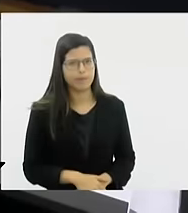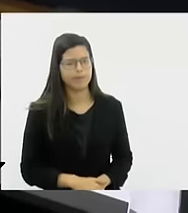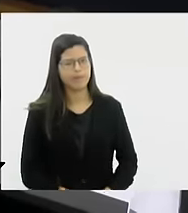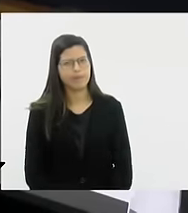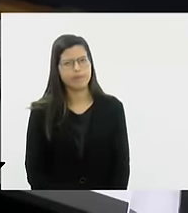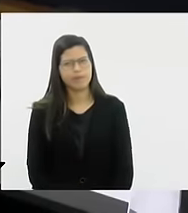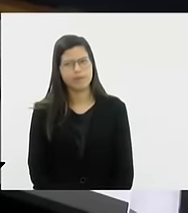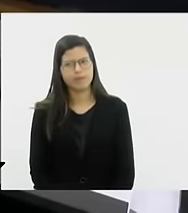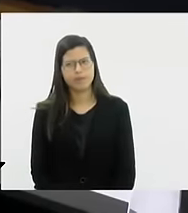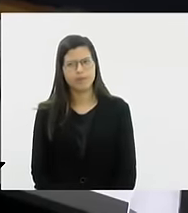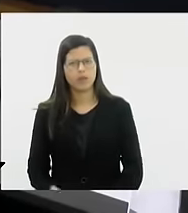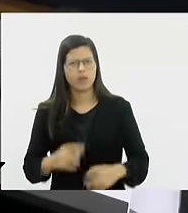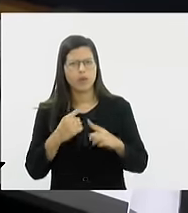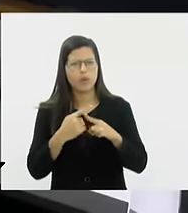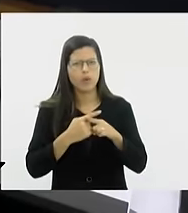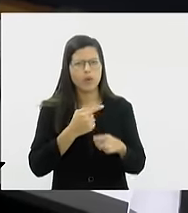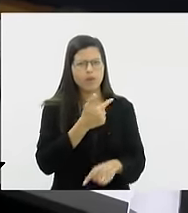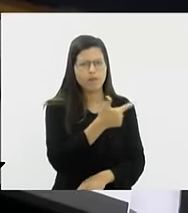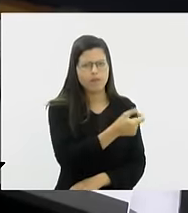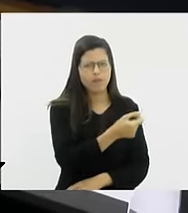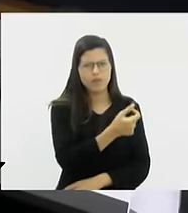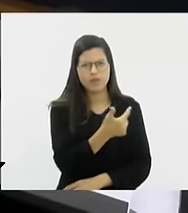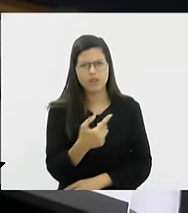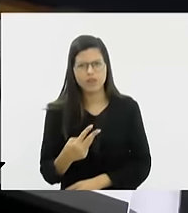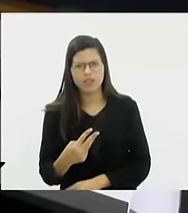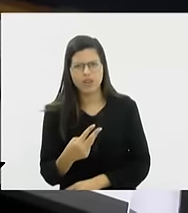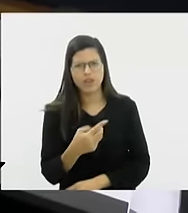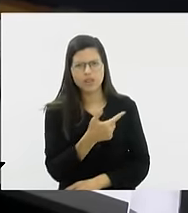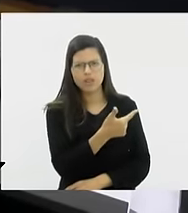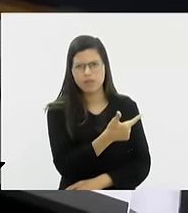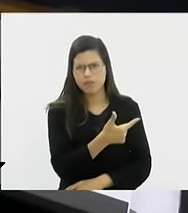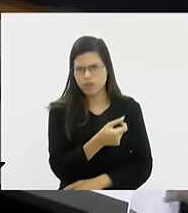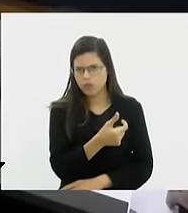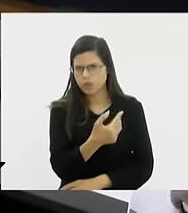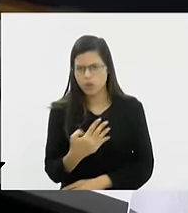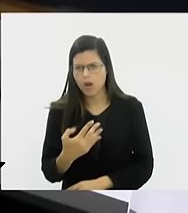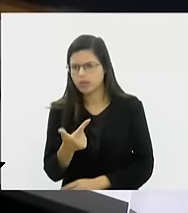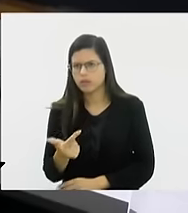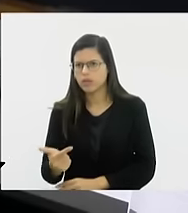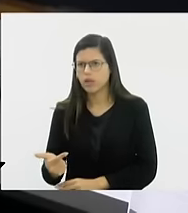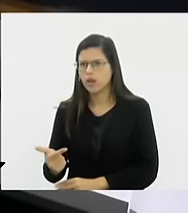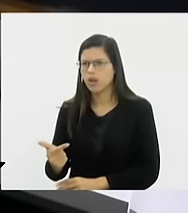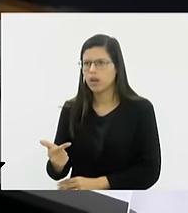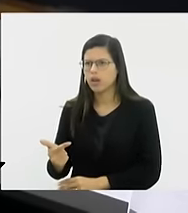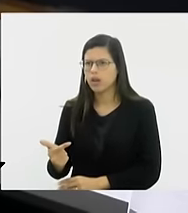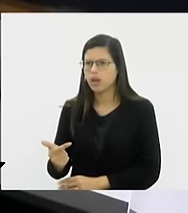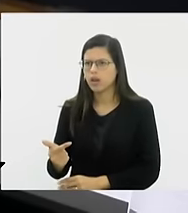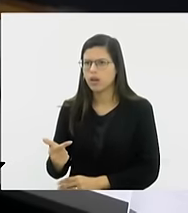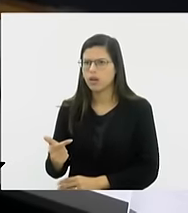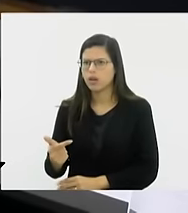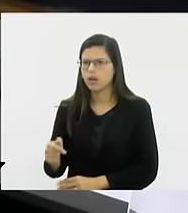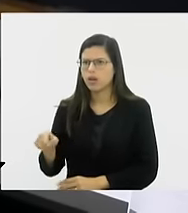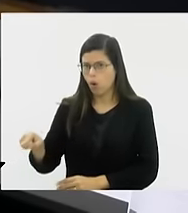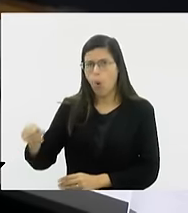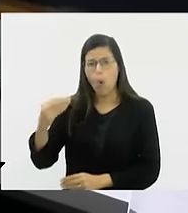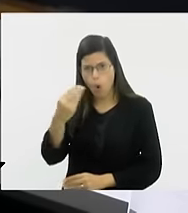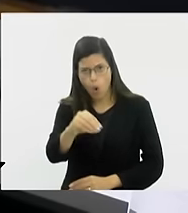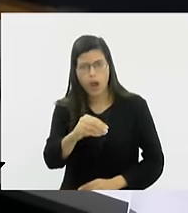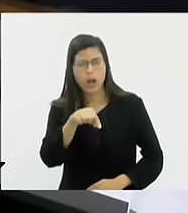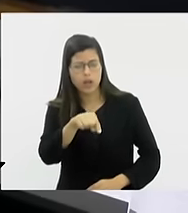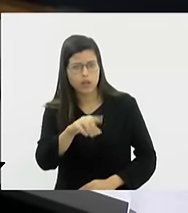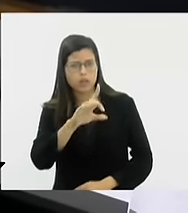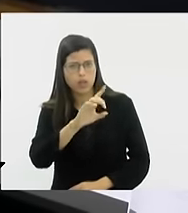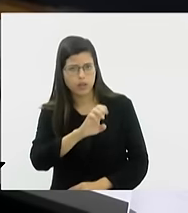Aqui. Por que, vamos, 23 incluir, e 24 não estão? Nós temos que incluir o Deto agora na CPI da transparência. Pô. Eu acho também. Também, perfeito.